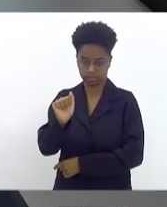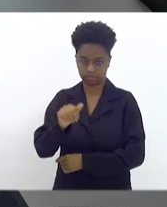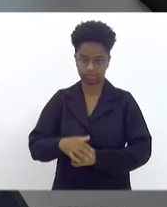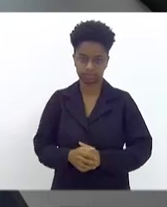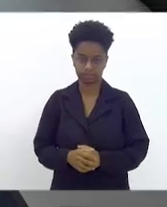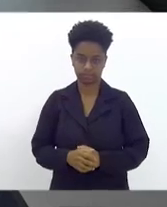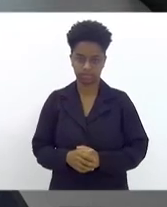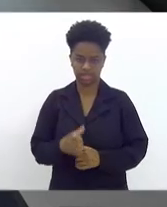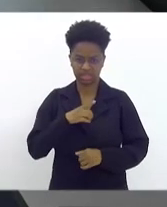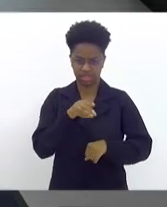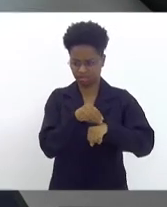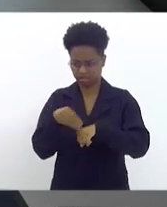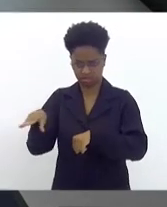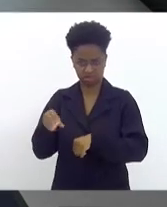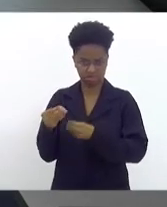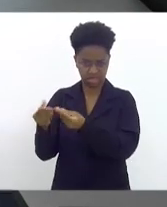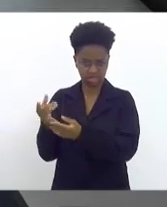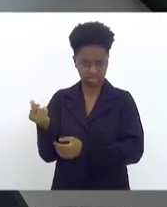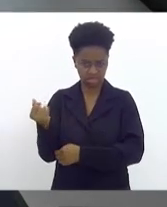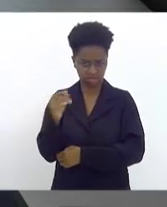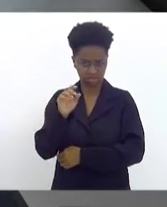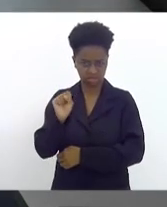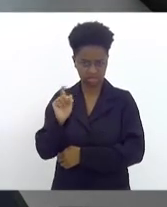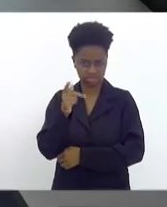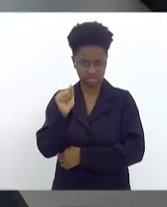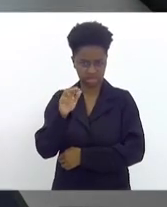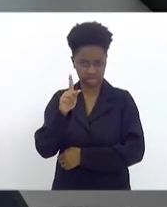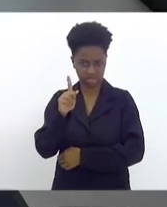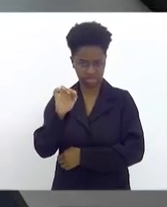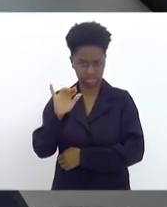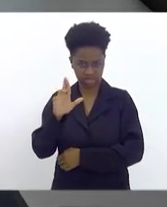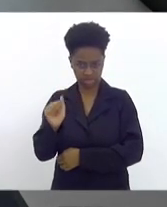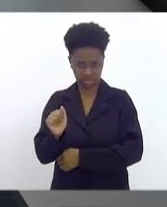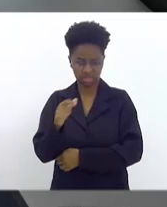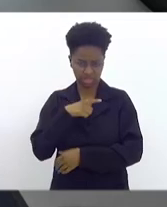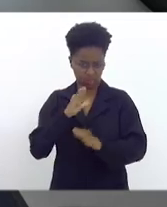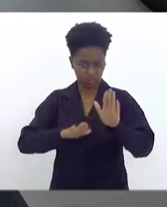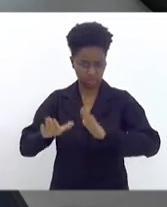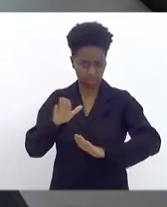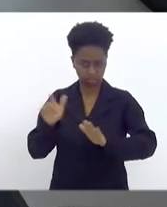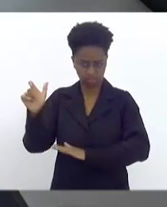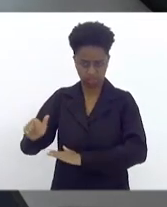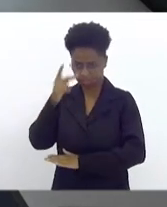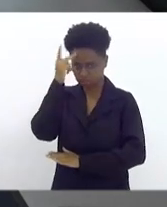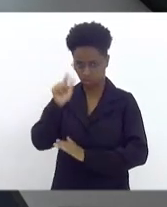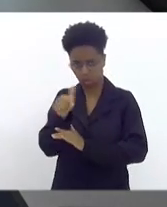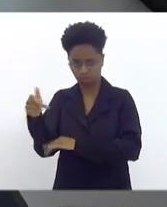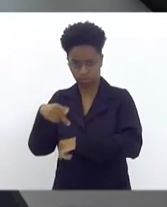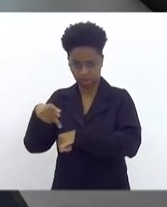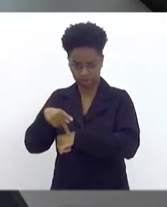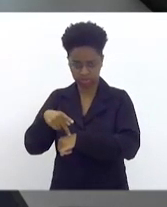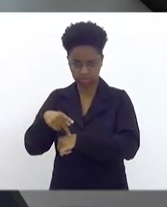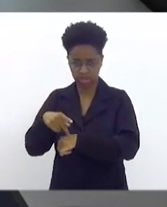O ECAD repassa para a Shakira? Tem esse cuidado com os autores internacionais? Se